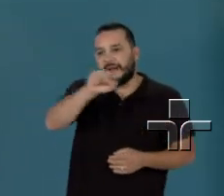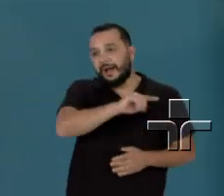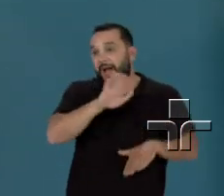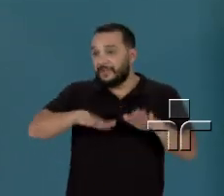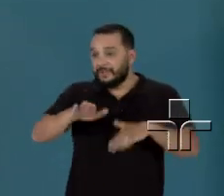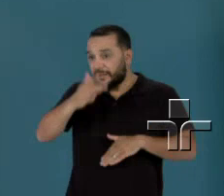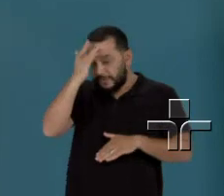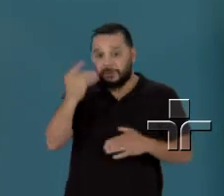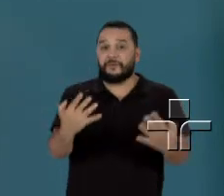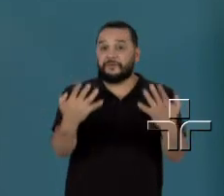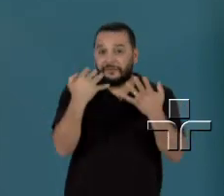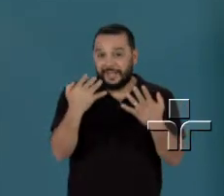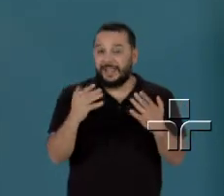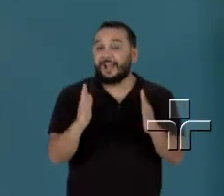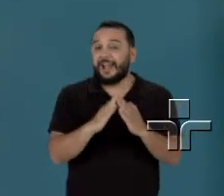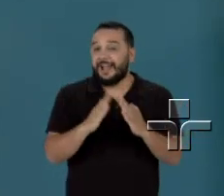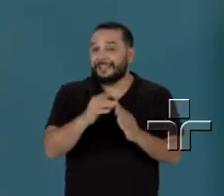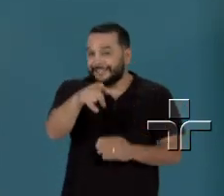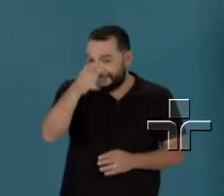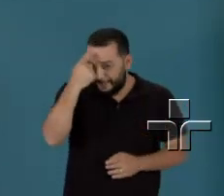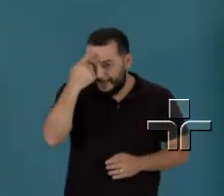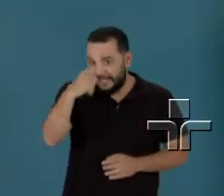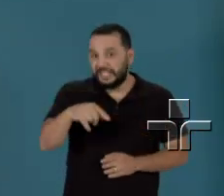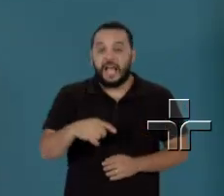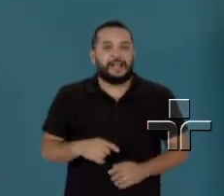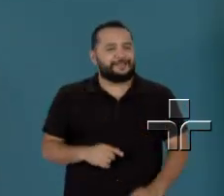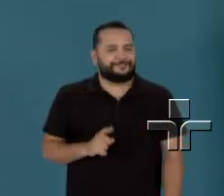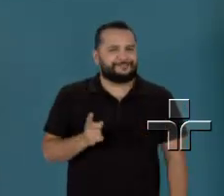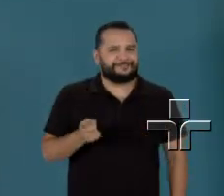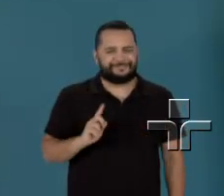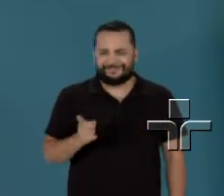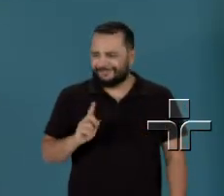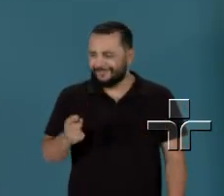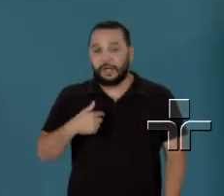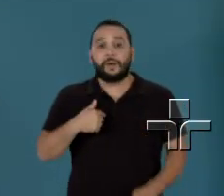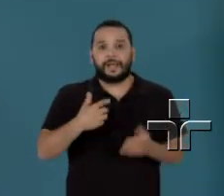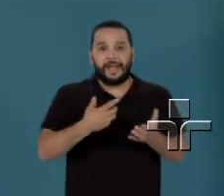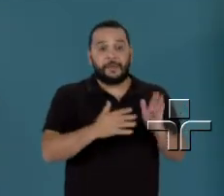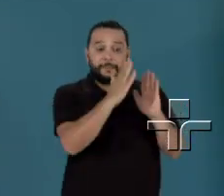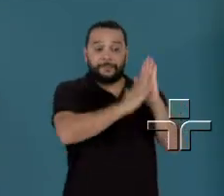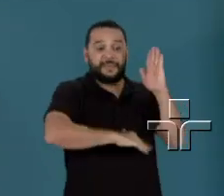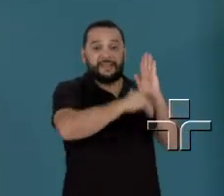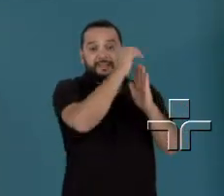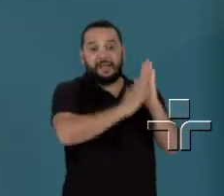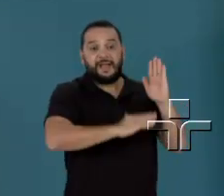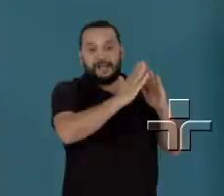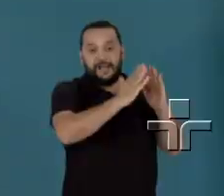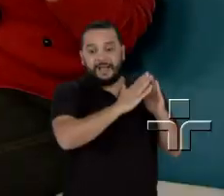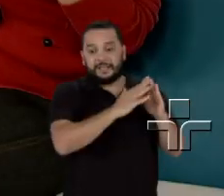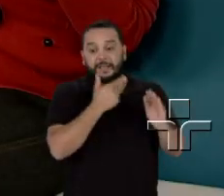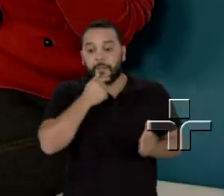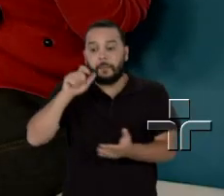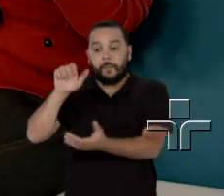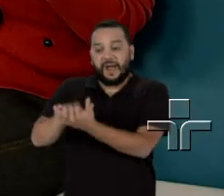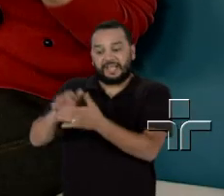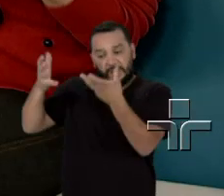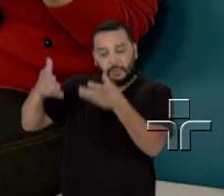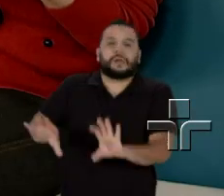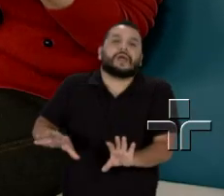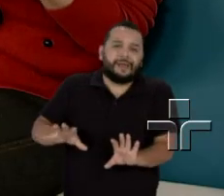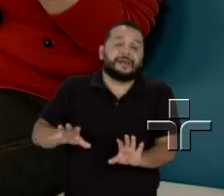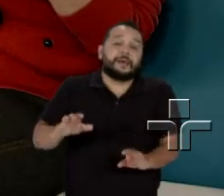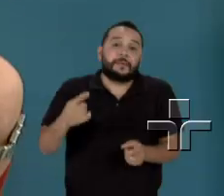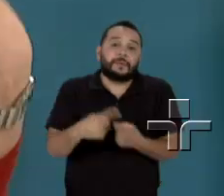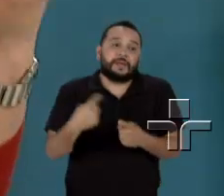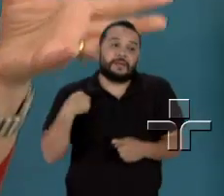pessoa que está assistindo a gente em casa fala assim não mas é eu quero pintar a casa meu marido não quer não é assim é parte da gente